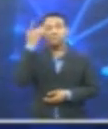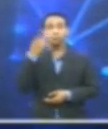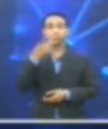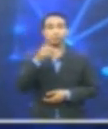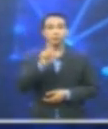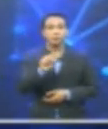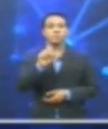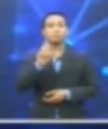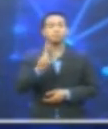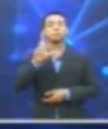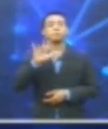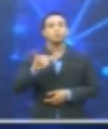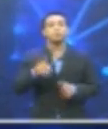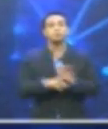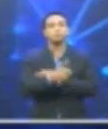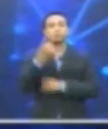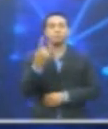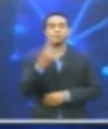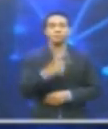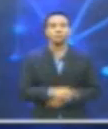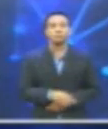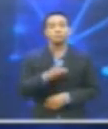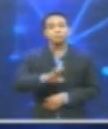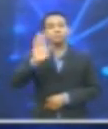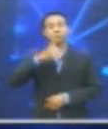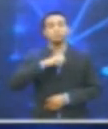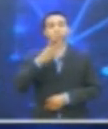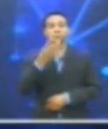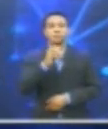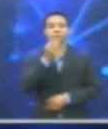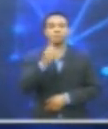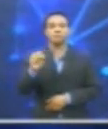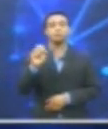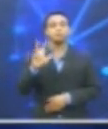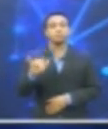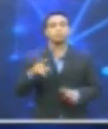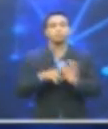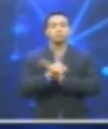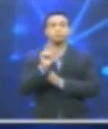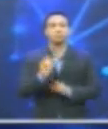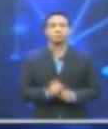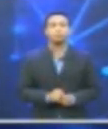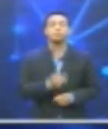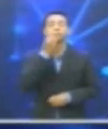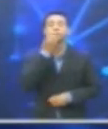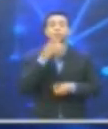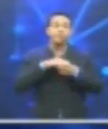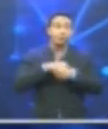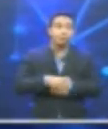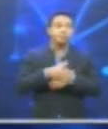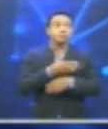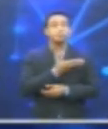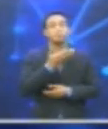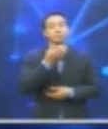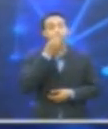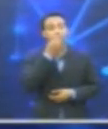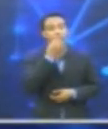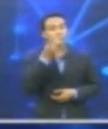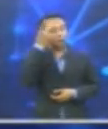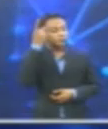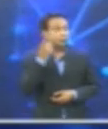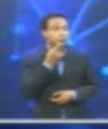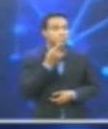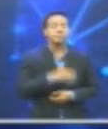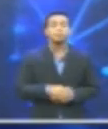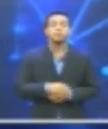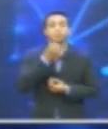fará a primeira pergunta. Candidato, o senhor tem 30 segundos para fazer seu questionamento. Boa noite, Deoge. Boa noite ao candidato Henrique.